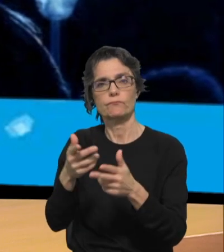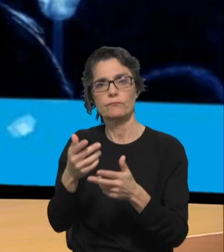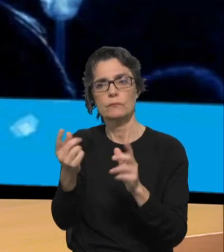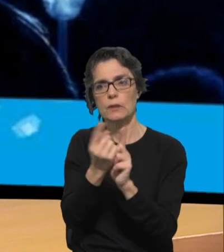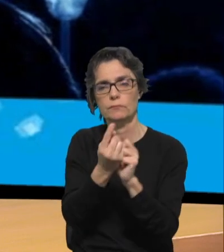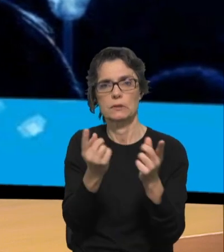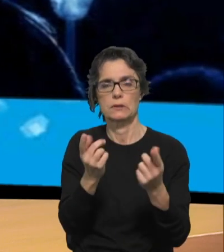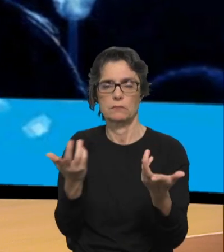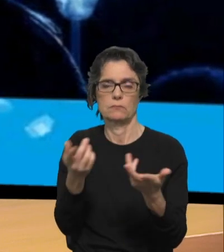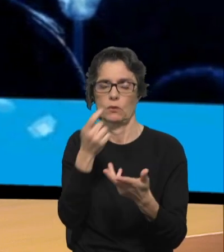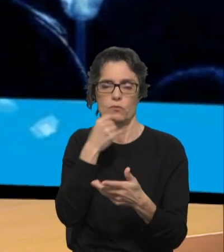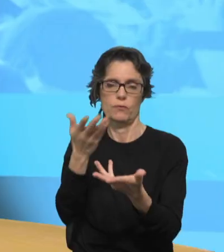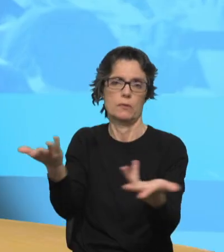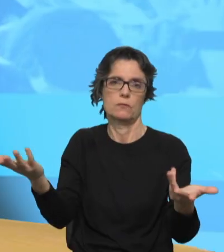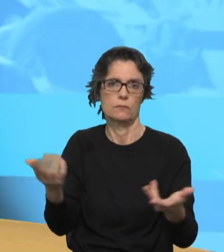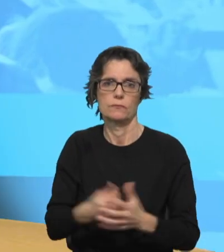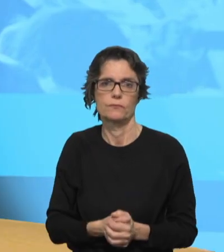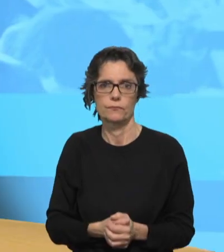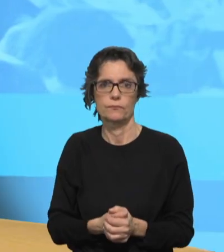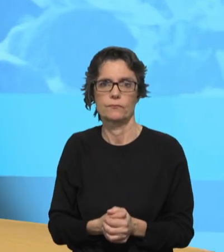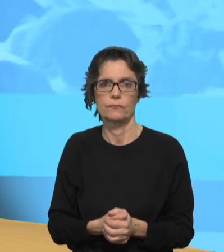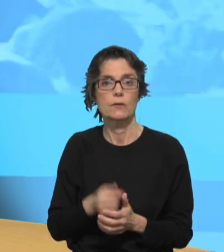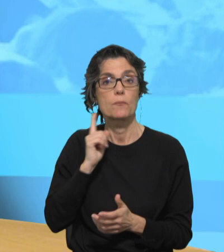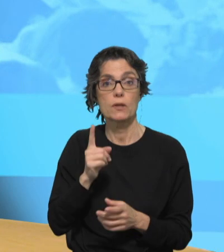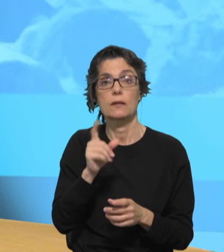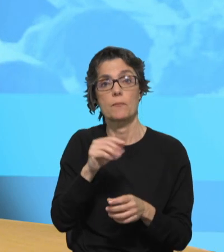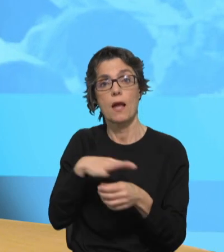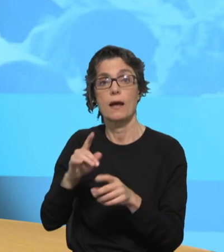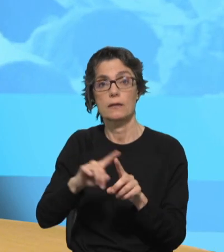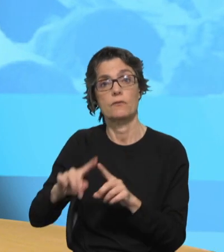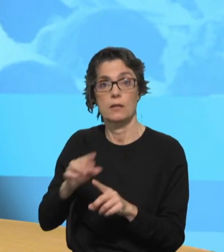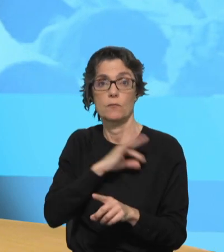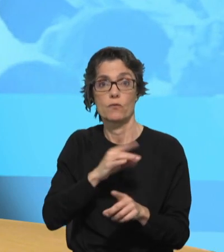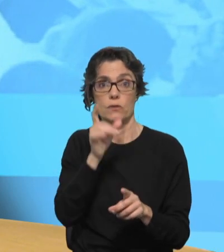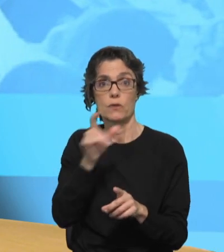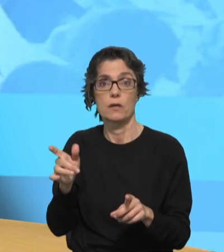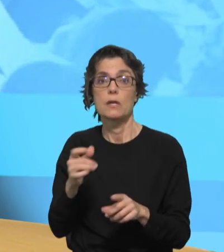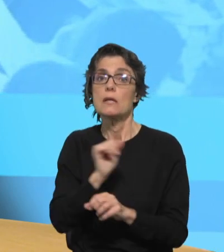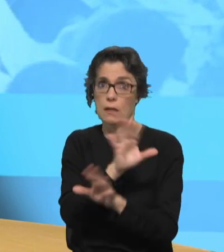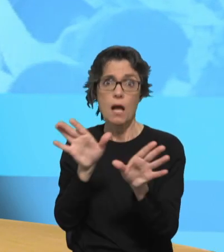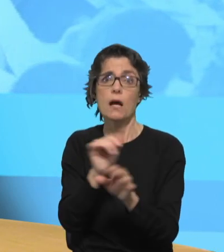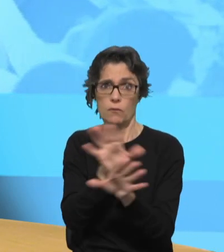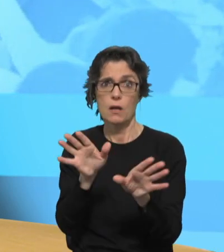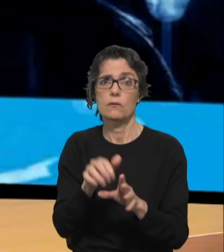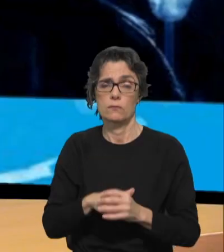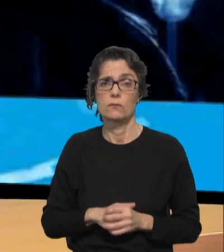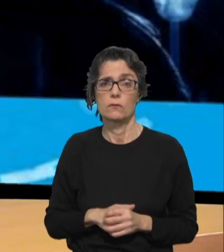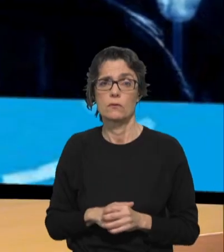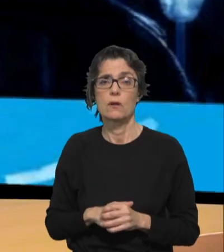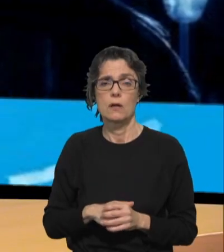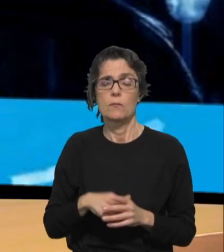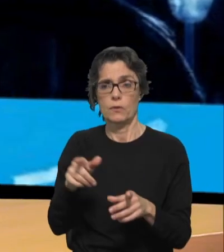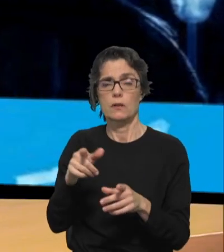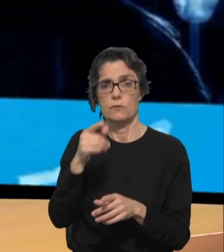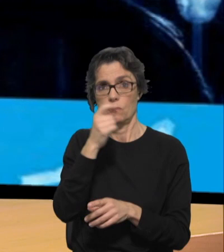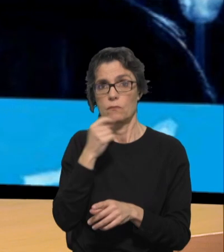determinante, sofrido. É determinante serem, de facto, profissionais de diferentes áreas. Naturalmente, nós não podemos esquecer que há danos físicos, mas